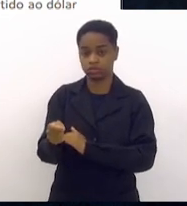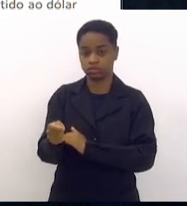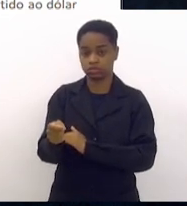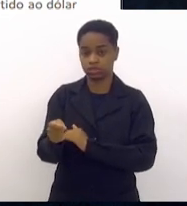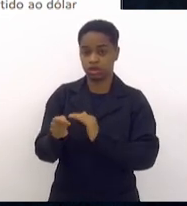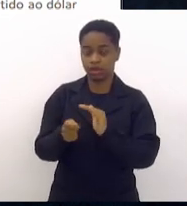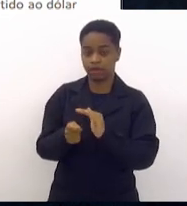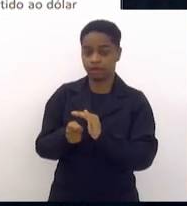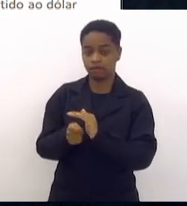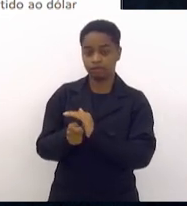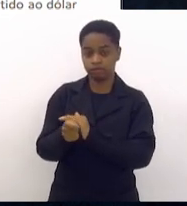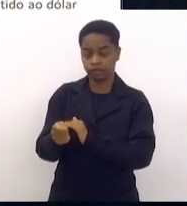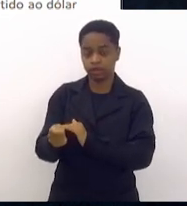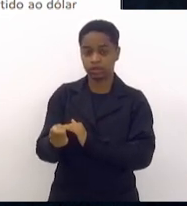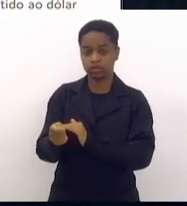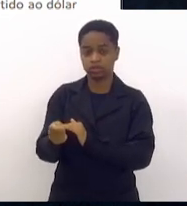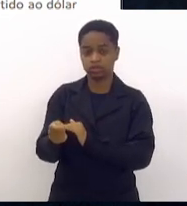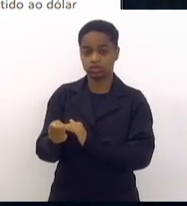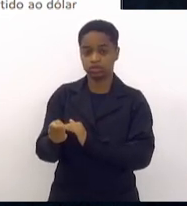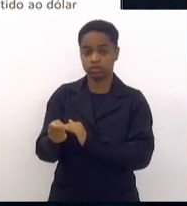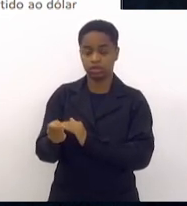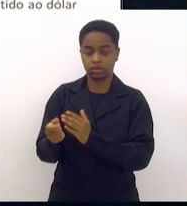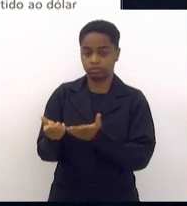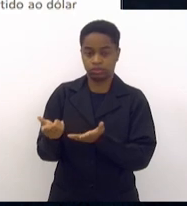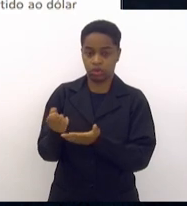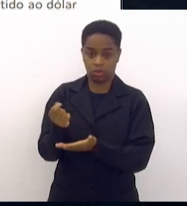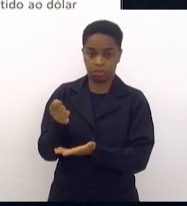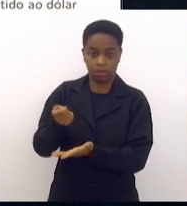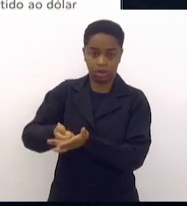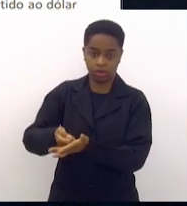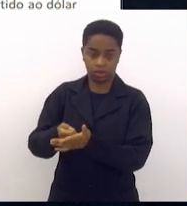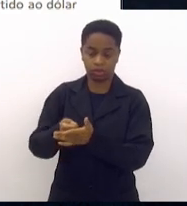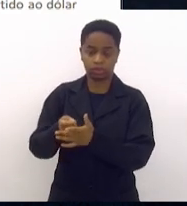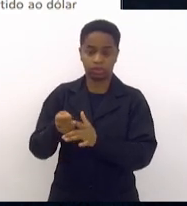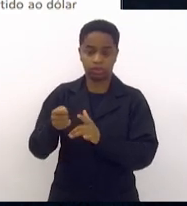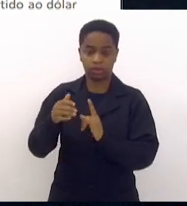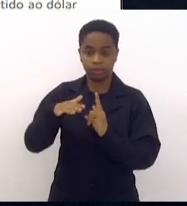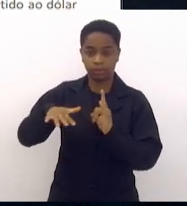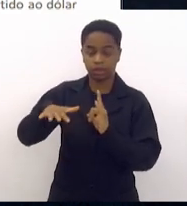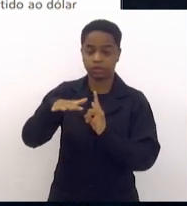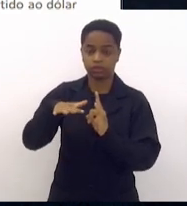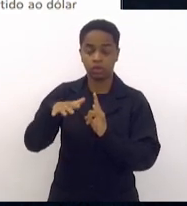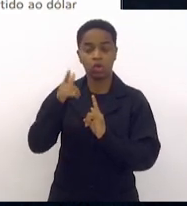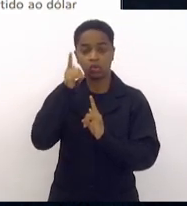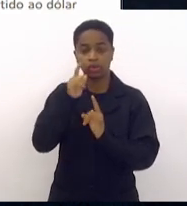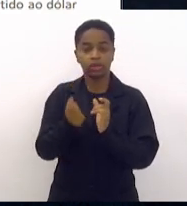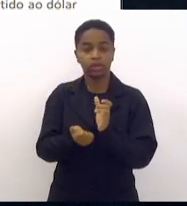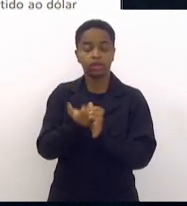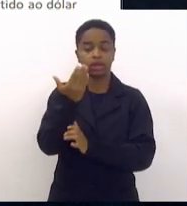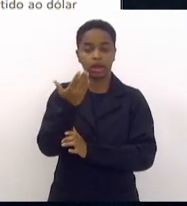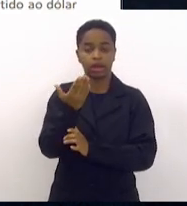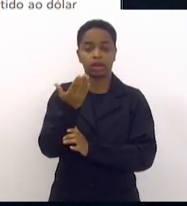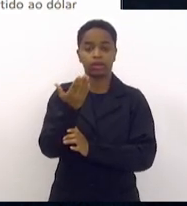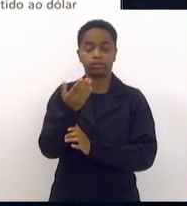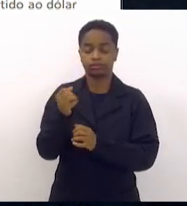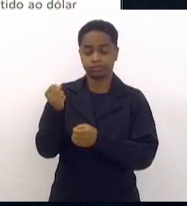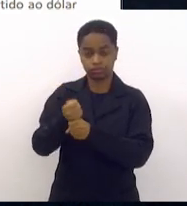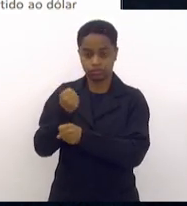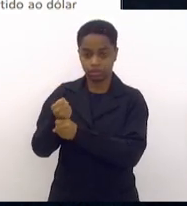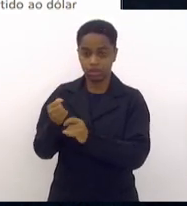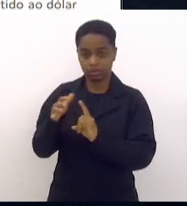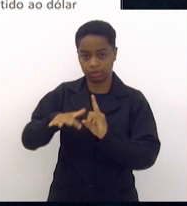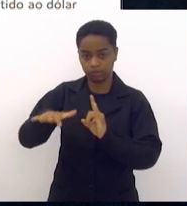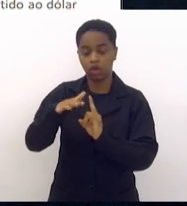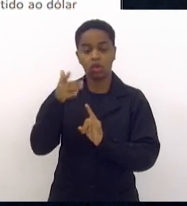investe e com plataformas enfim ela gera 26,3 empregos esse seria o um